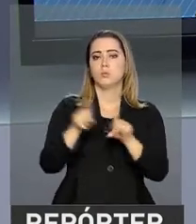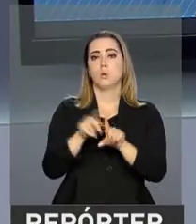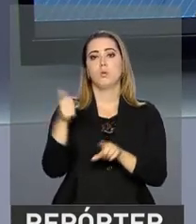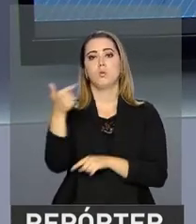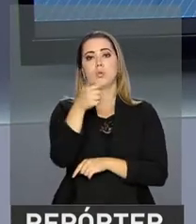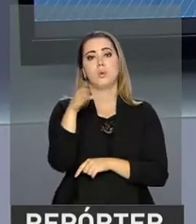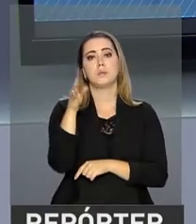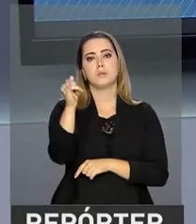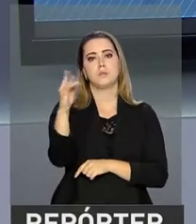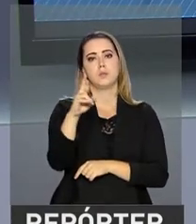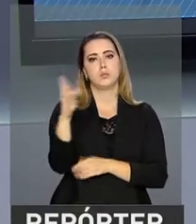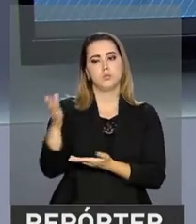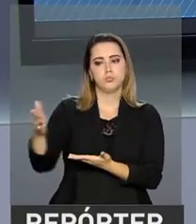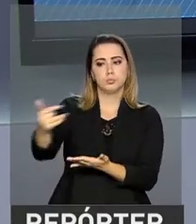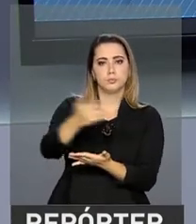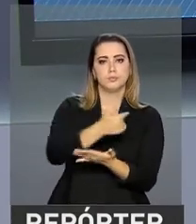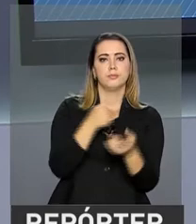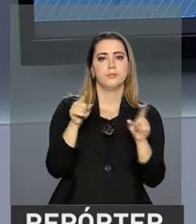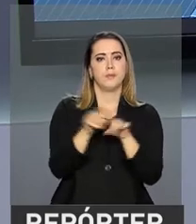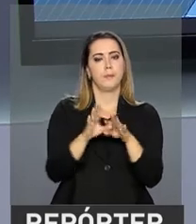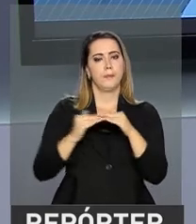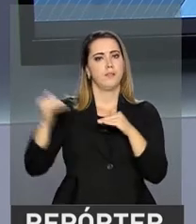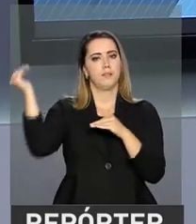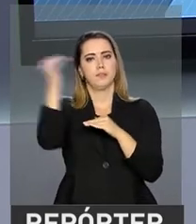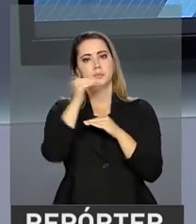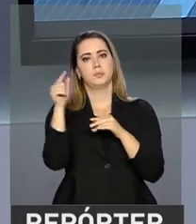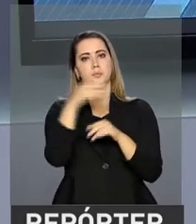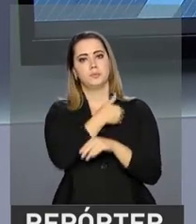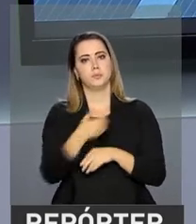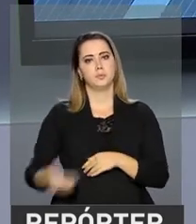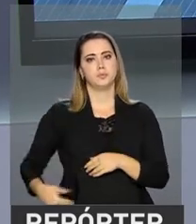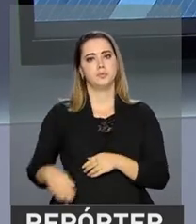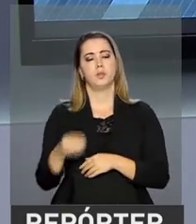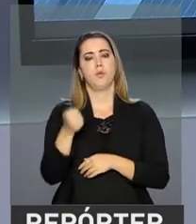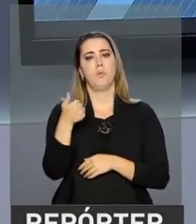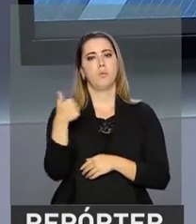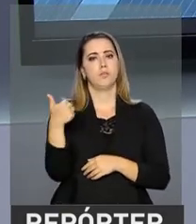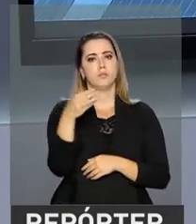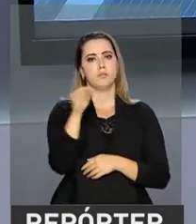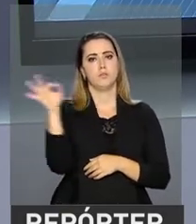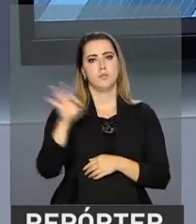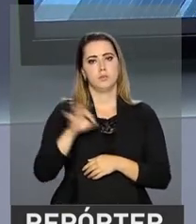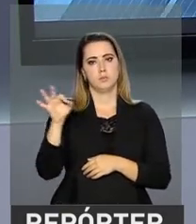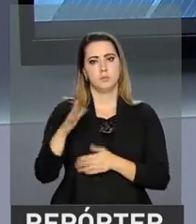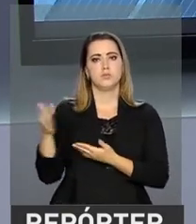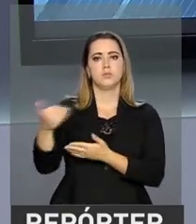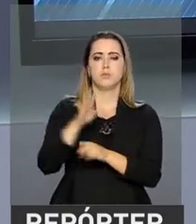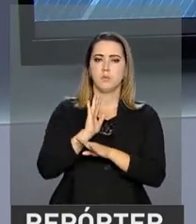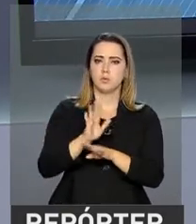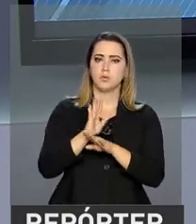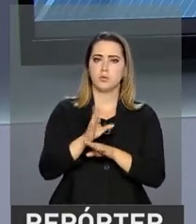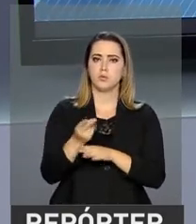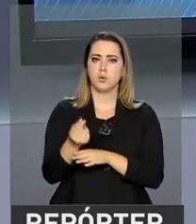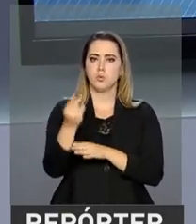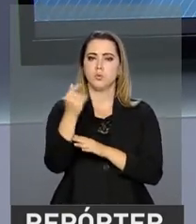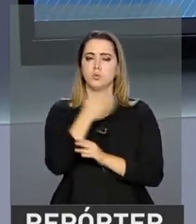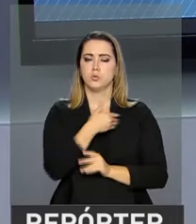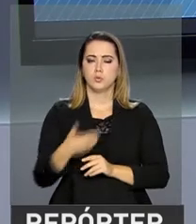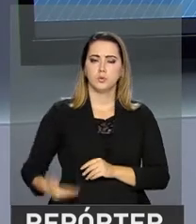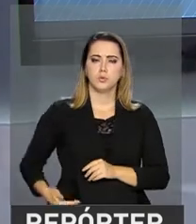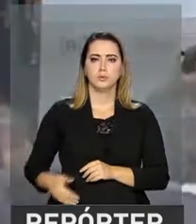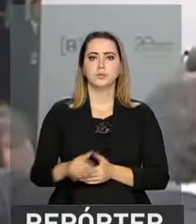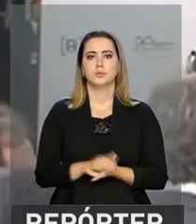de 12 bilhões de reais o valor superou a expectativa do governo em quase 10% e vem para reforçar os cofres da